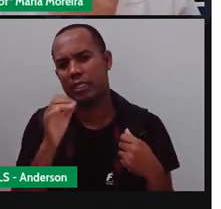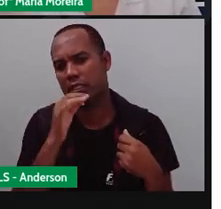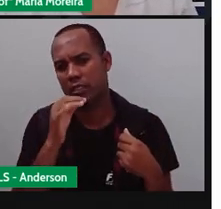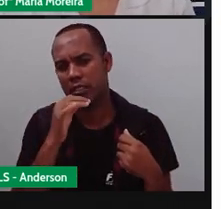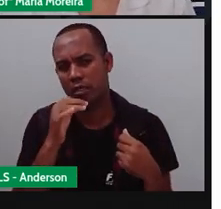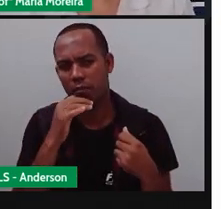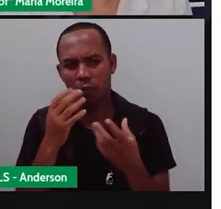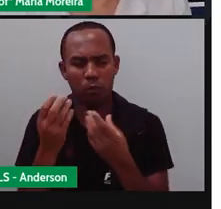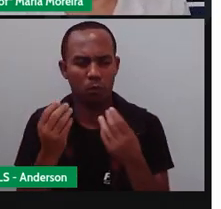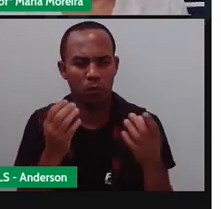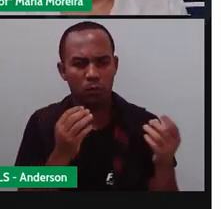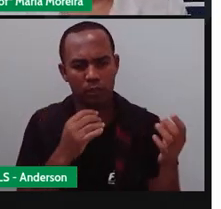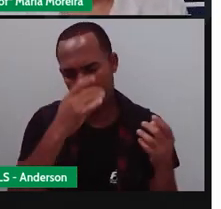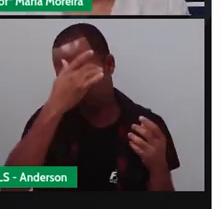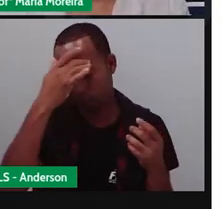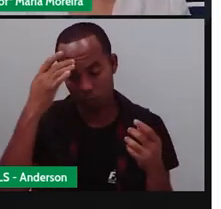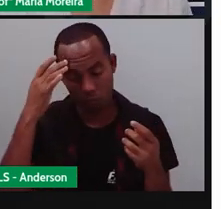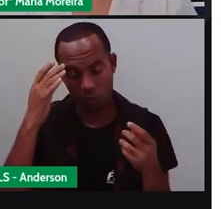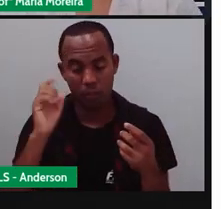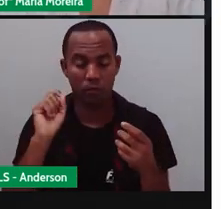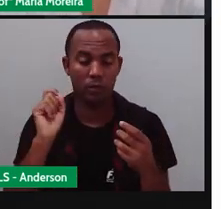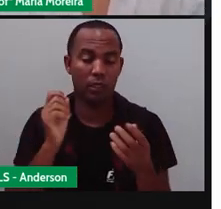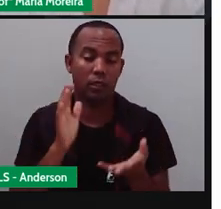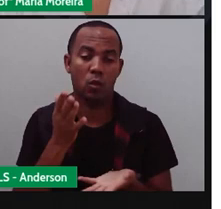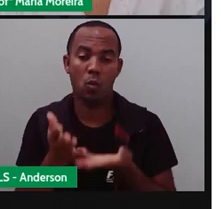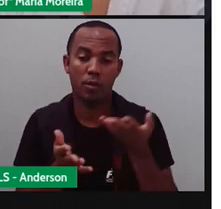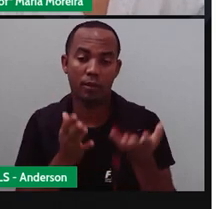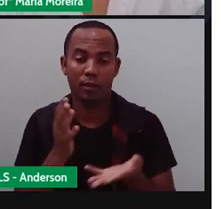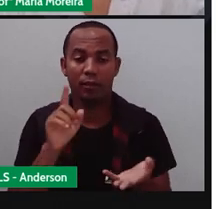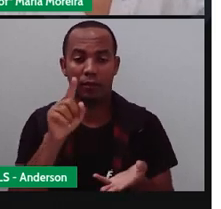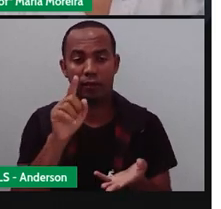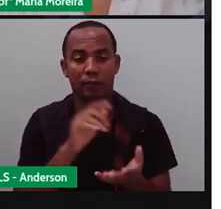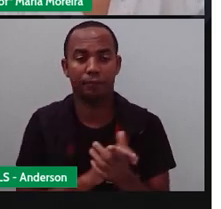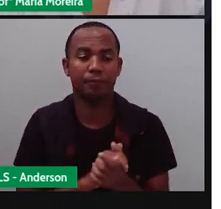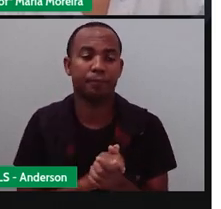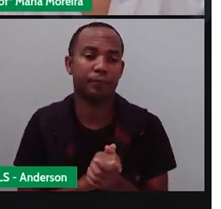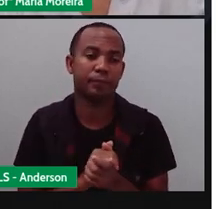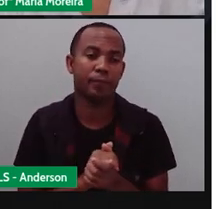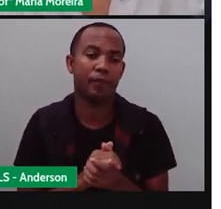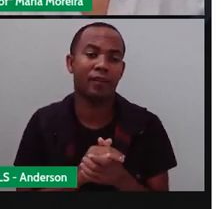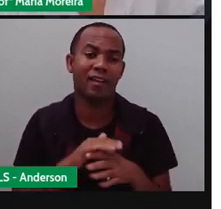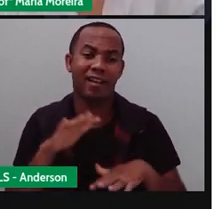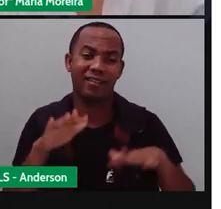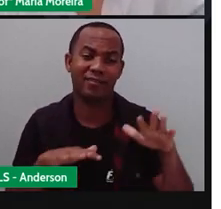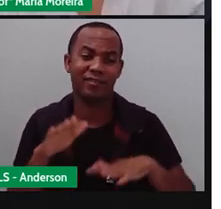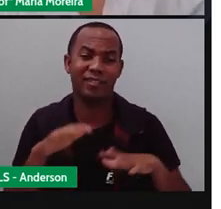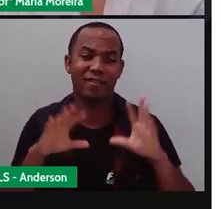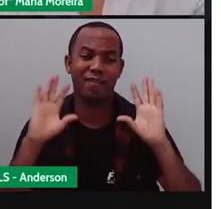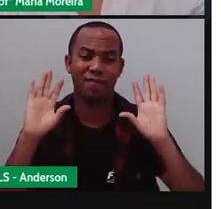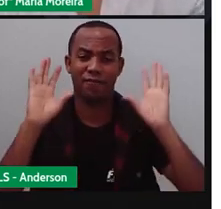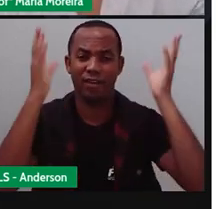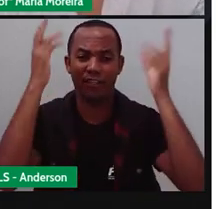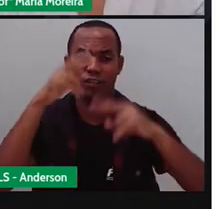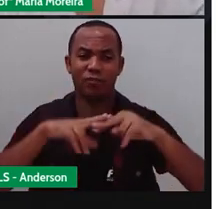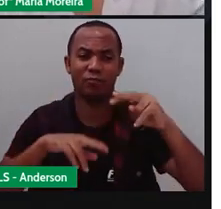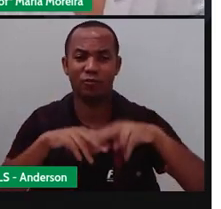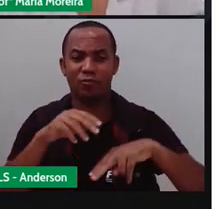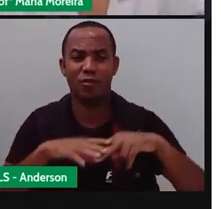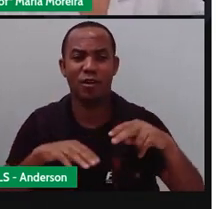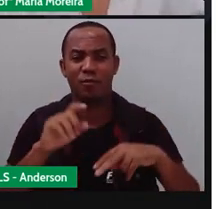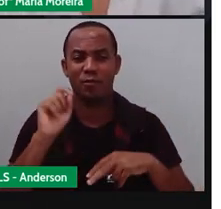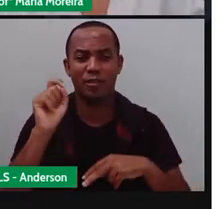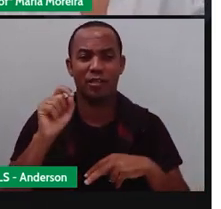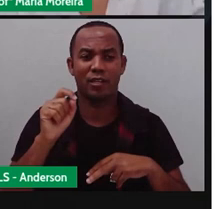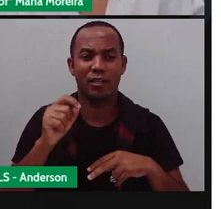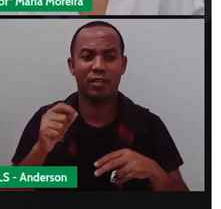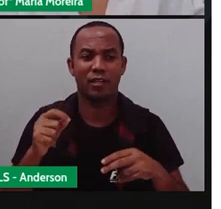se deparar com grandes é engarrafamentos e no período das festas juninas por conta dos festejos não é isso mas como não houve esses